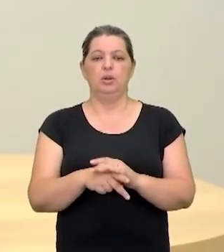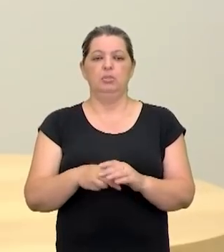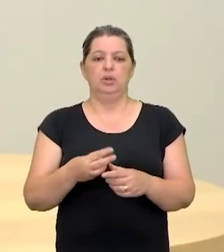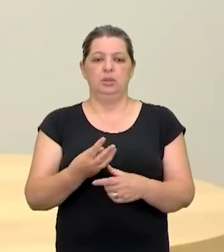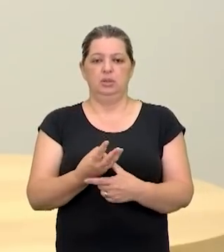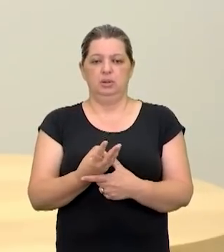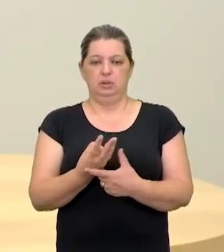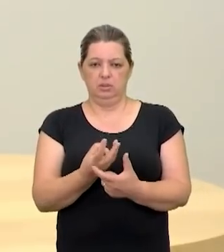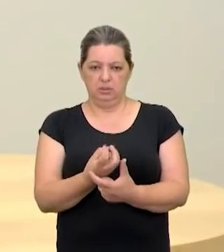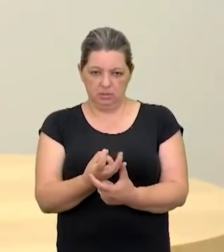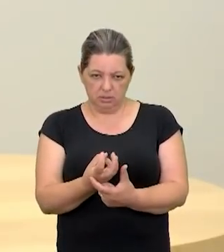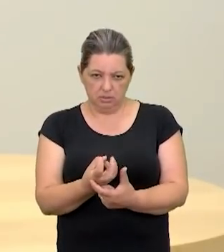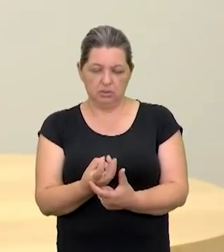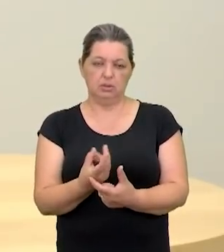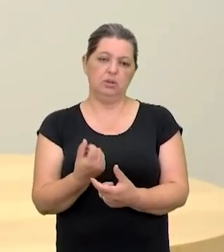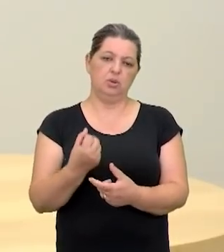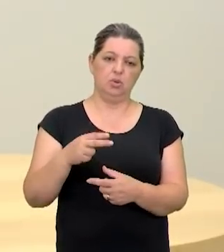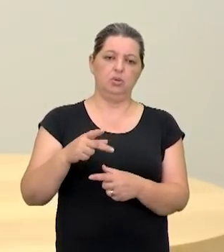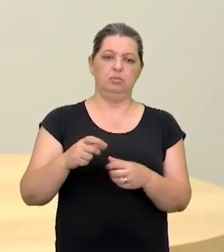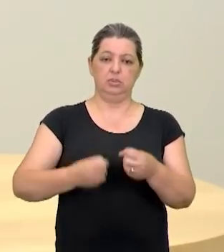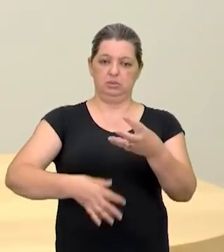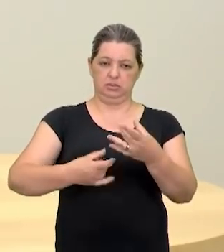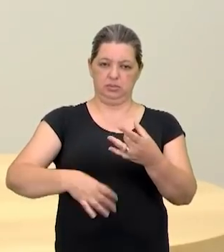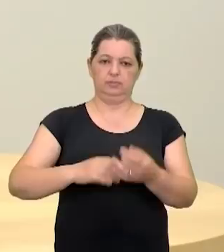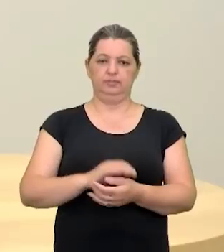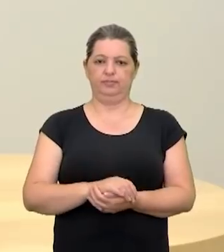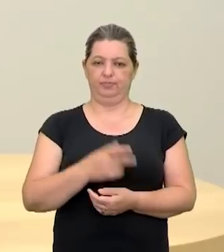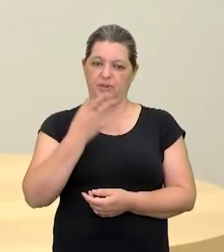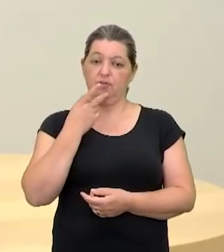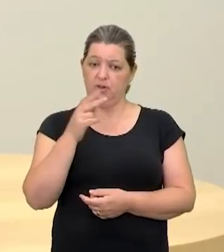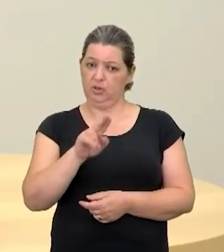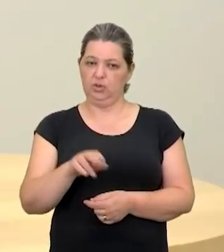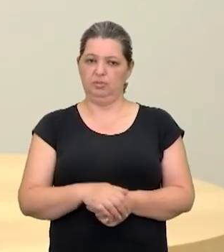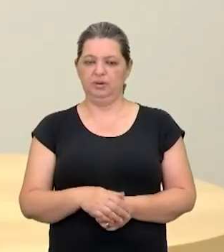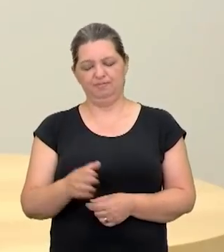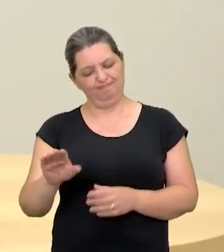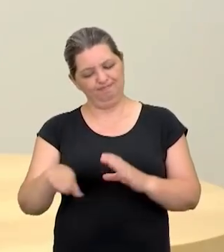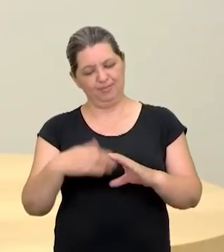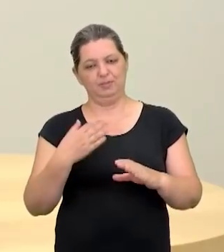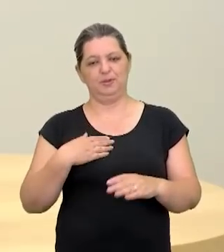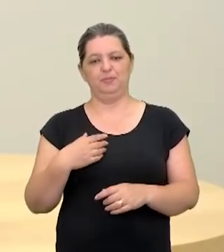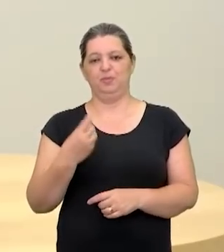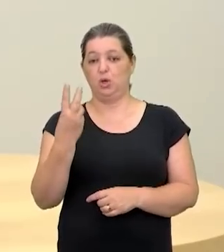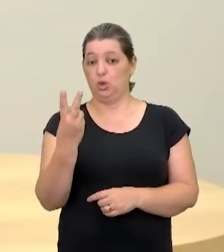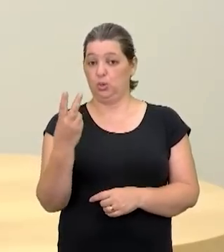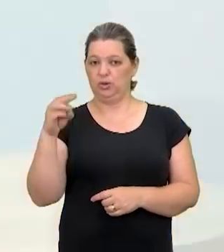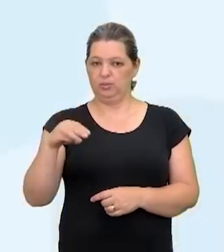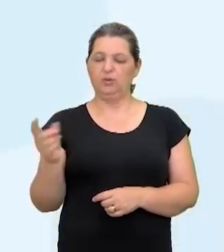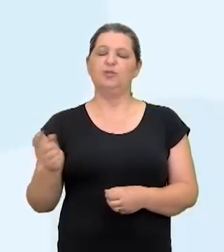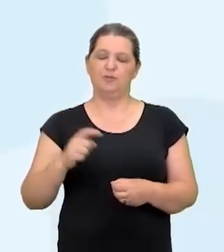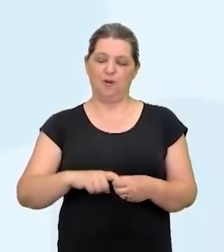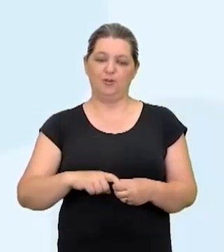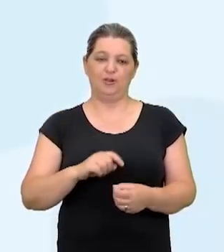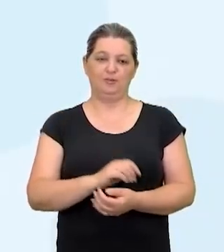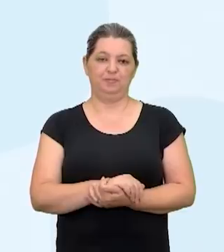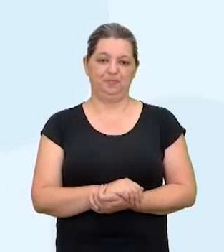inteiro ou coloca já a forma fatorada no chat. Eu quero falar seu nome, hein? Manda pra mim. A gente volta em 2